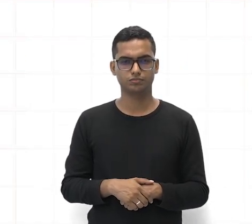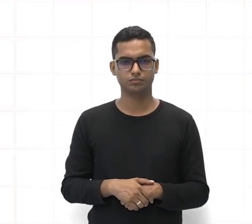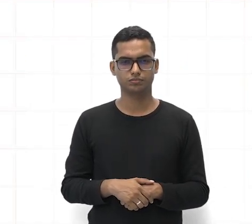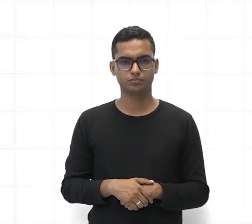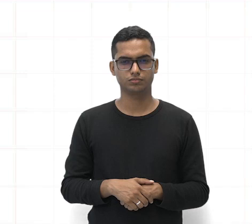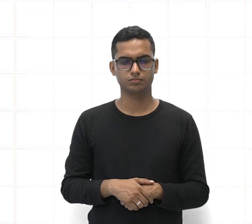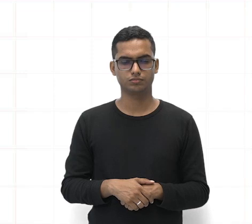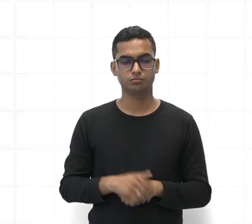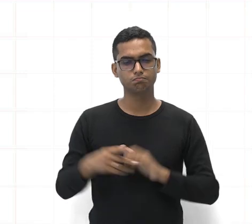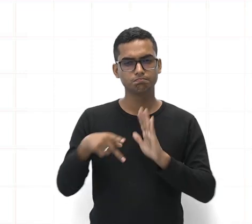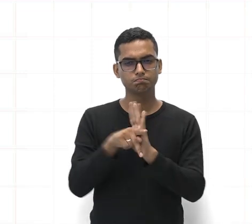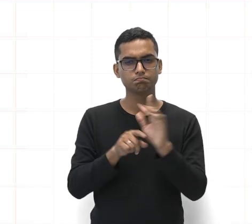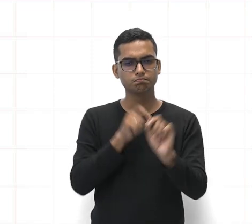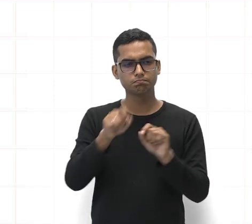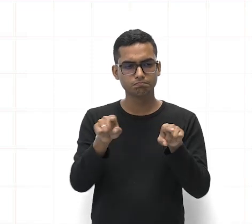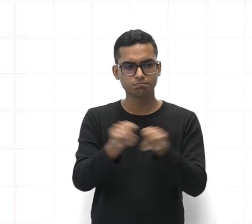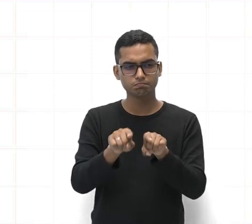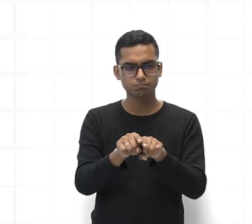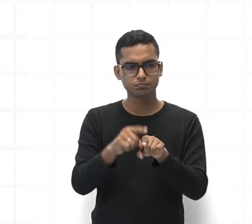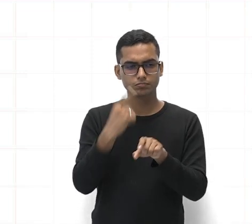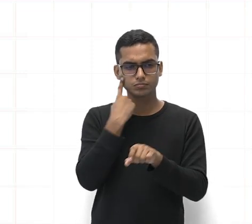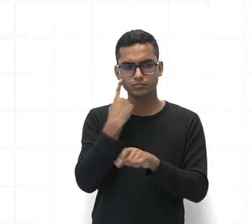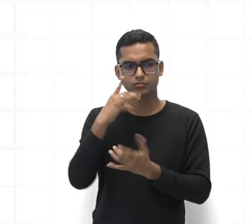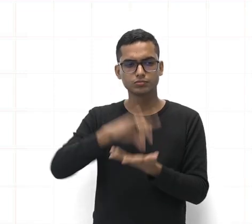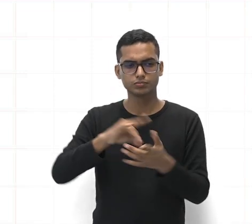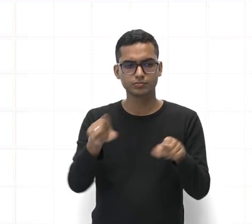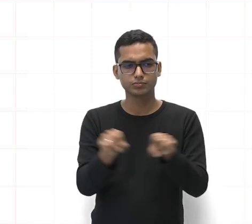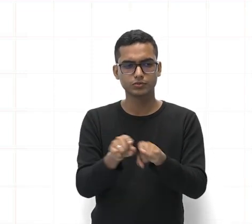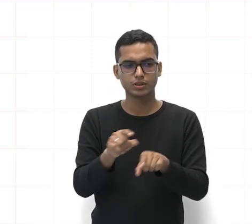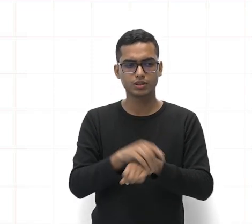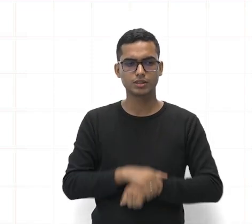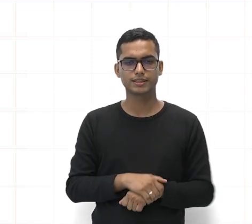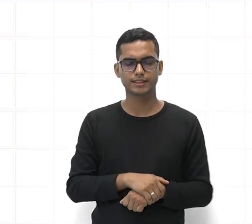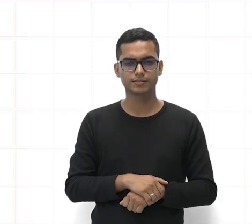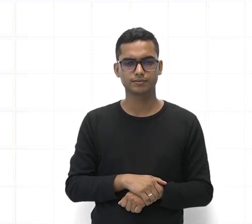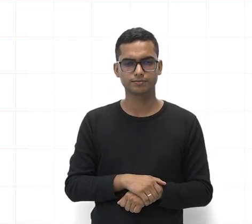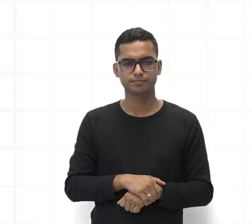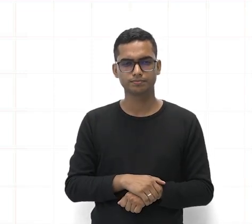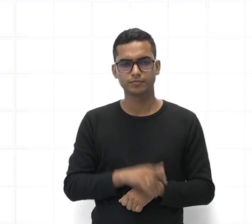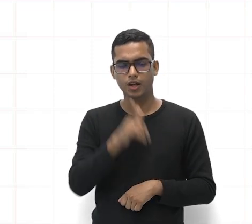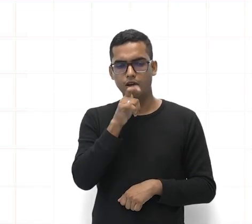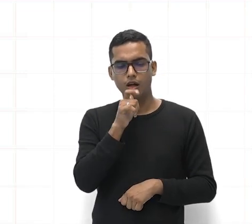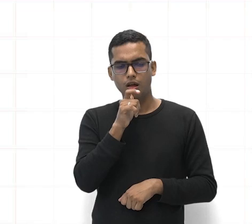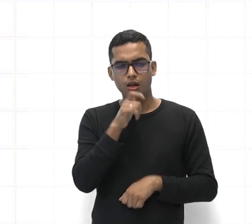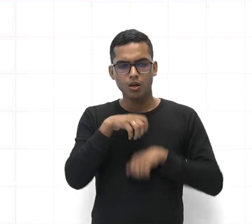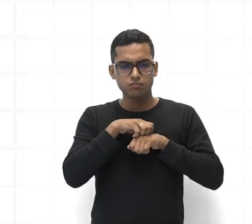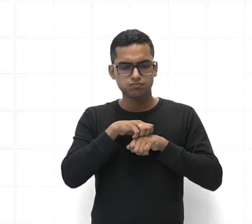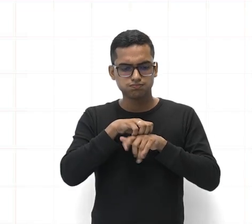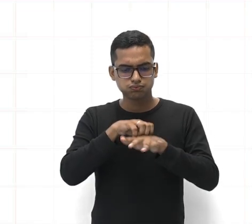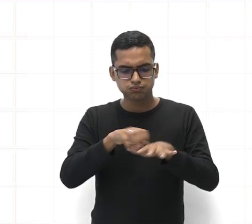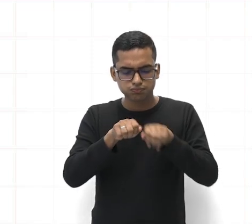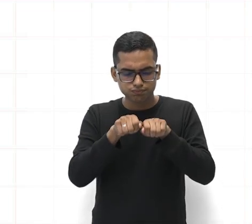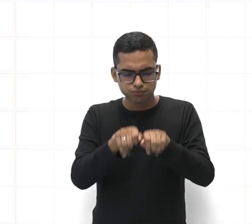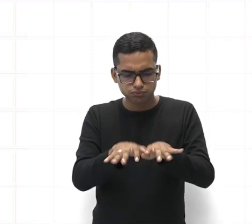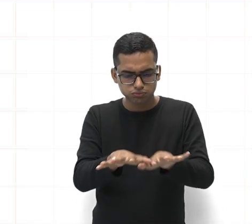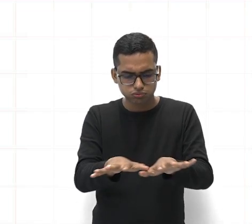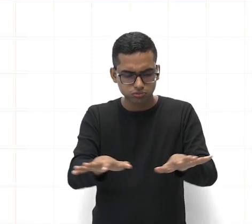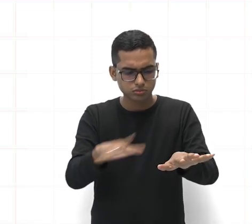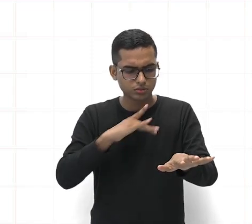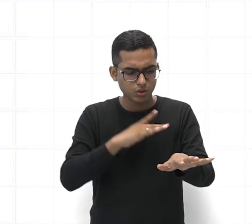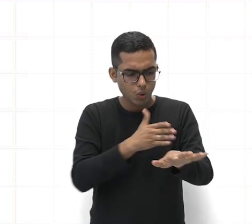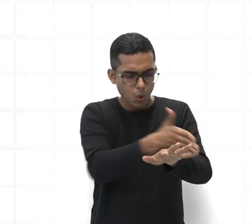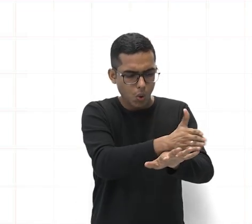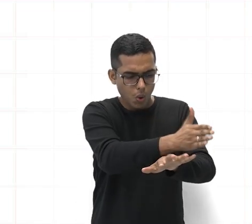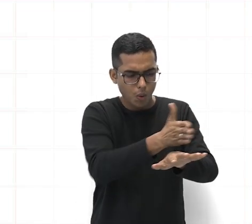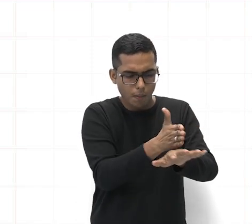se direcionam a um lugar específico. Então essas águas, elas se perdem ali no meio do seu caminho, no